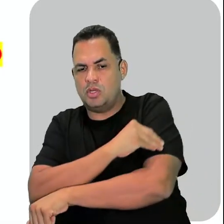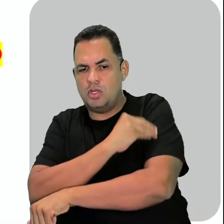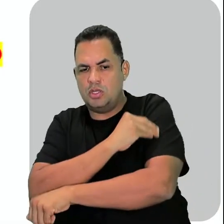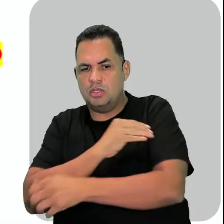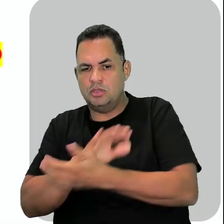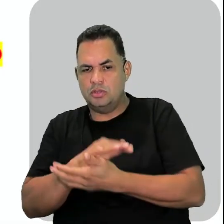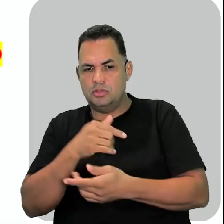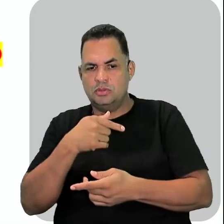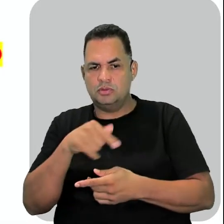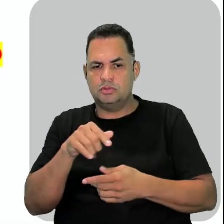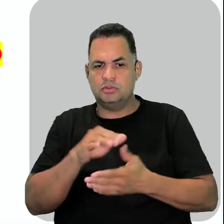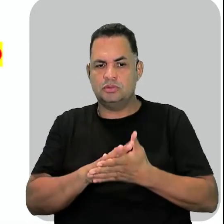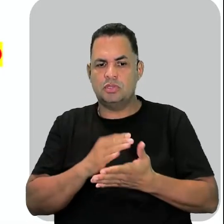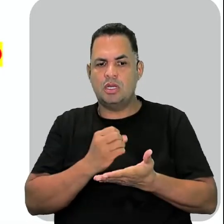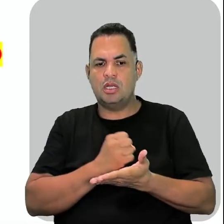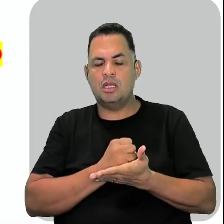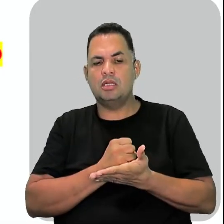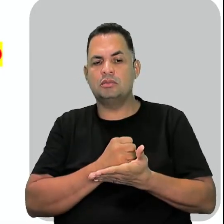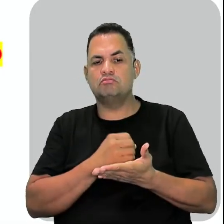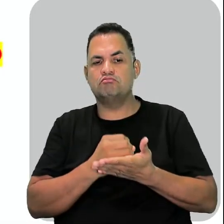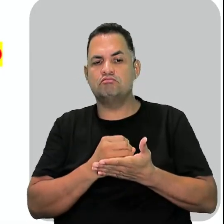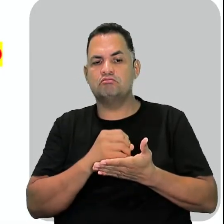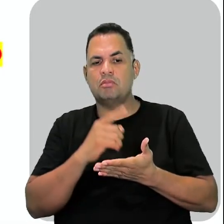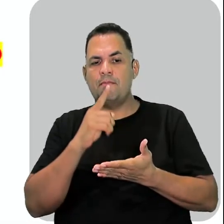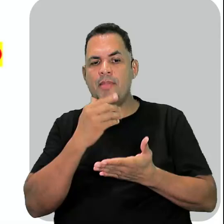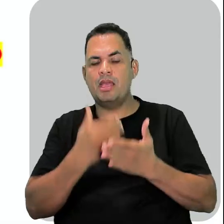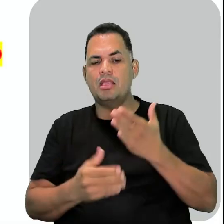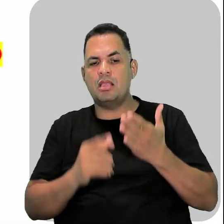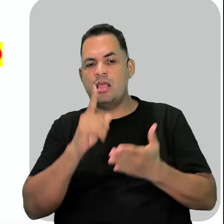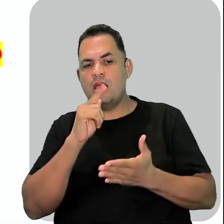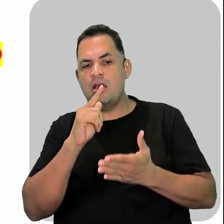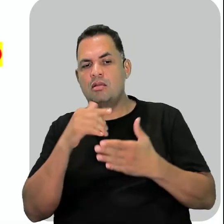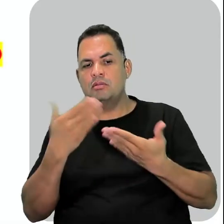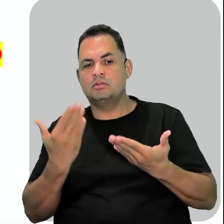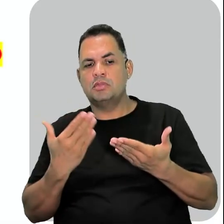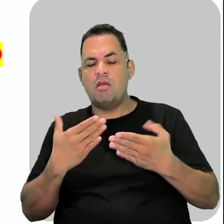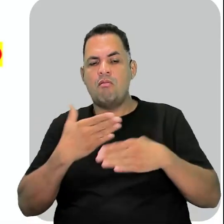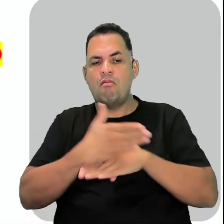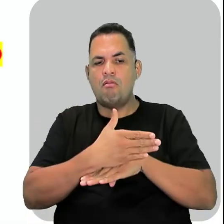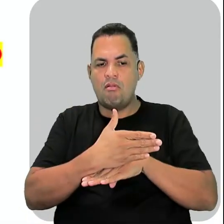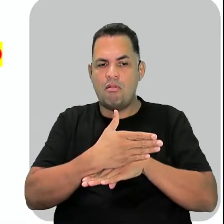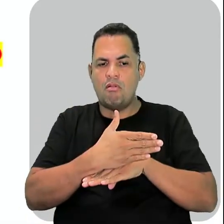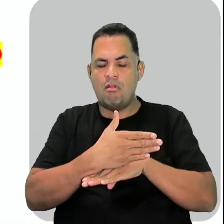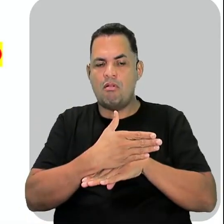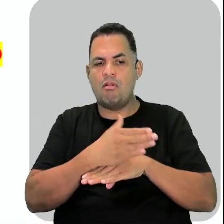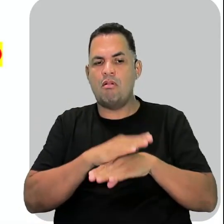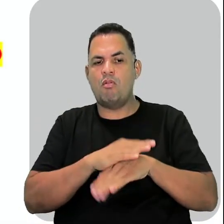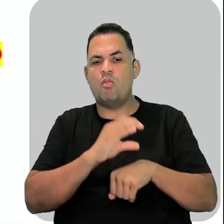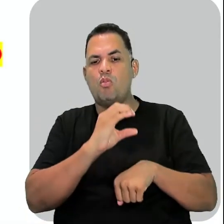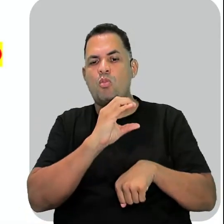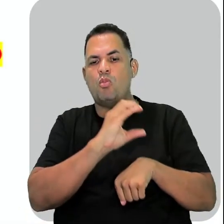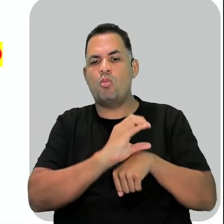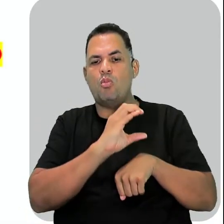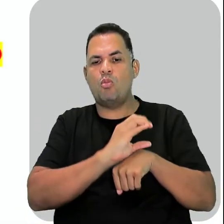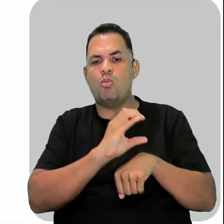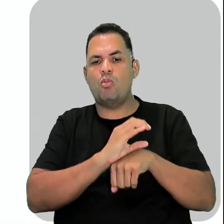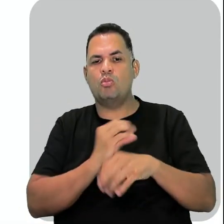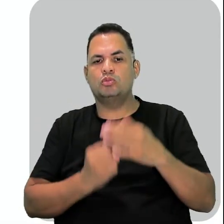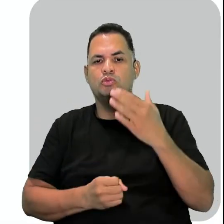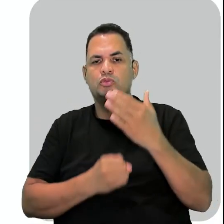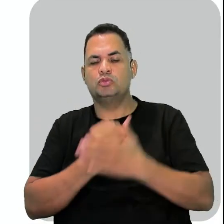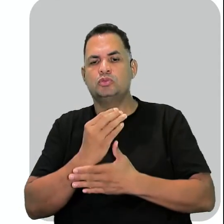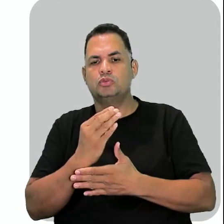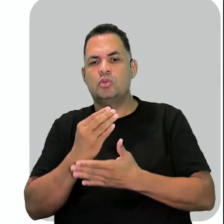com que eles saiam liberando água e forçando o oxigênio a entrar no carbono, dando origem a um